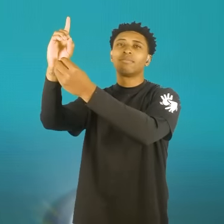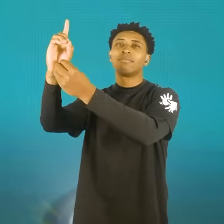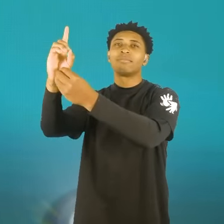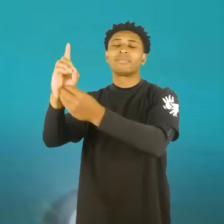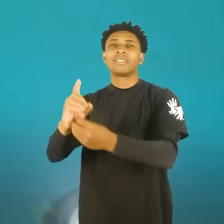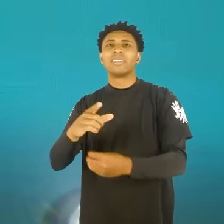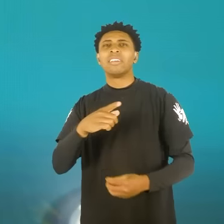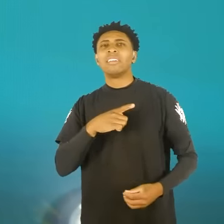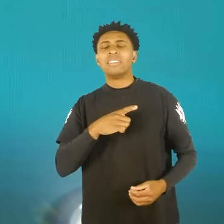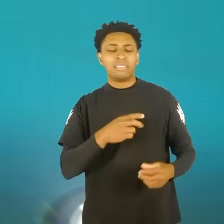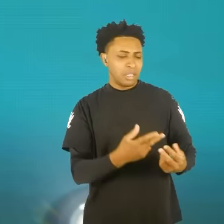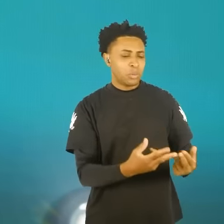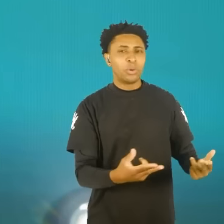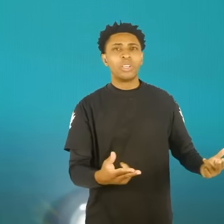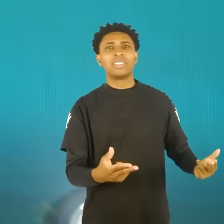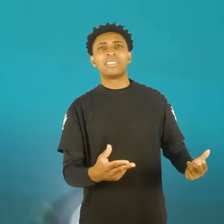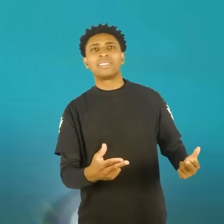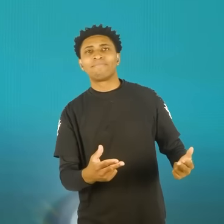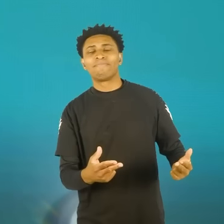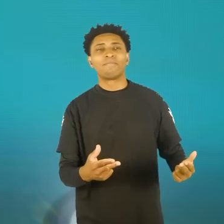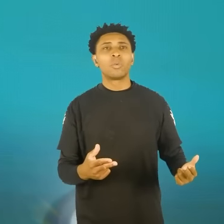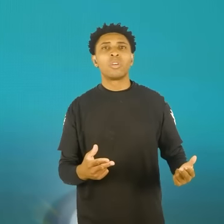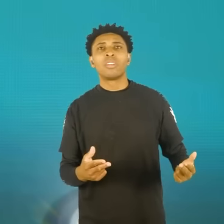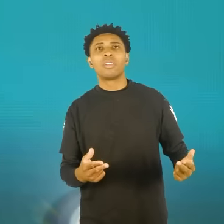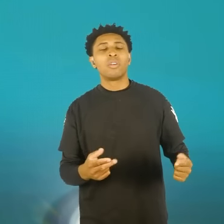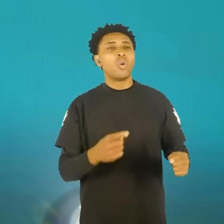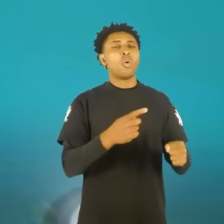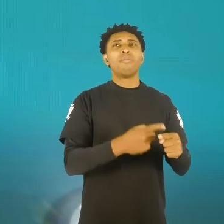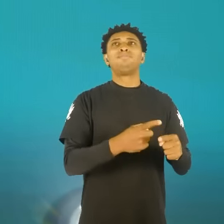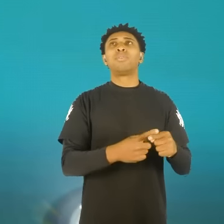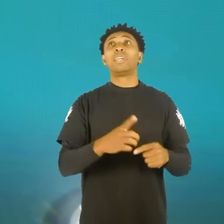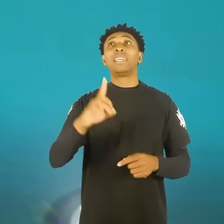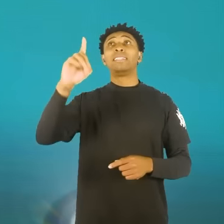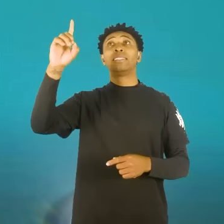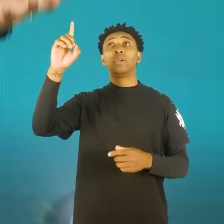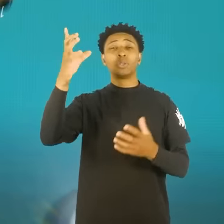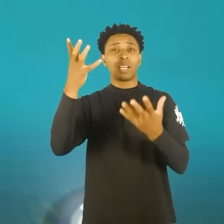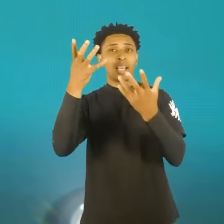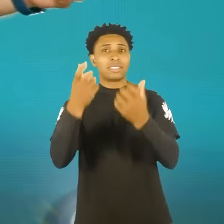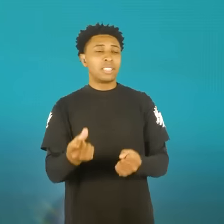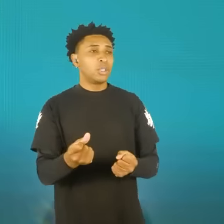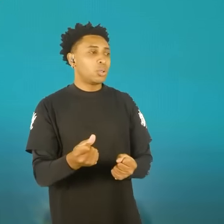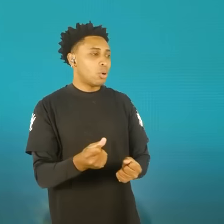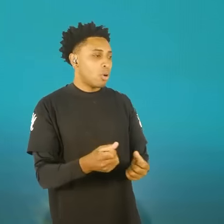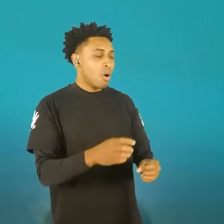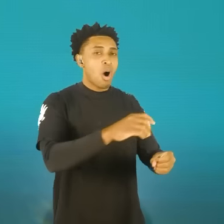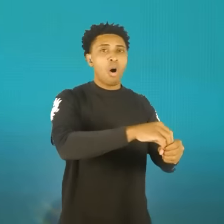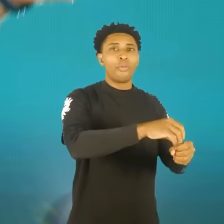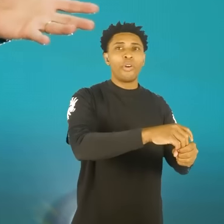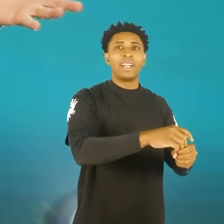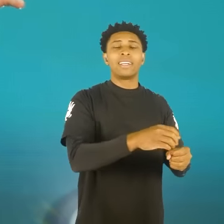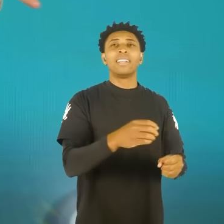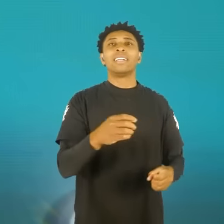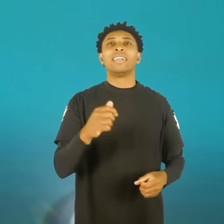Existem muitas linhas teológicas para tentar entender por que Deus aceitou a oferta de Abel e não aceitou a oferta